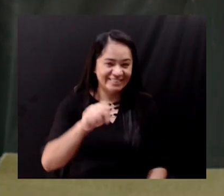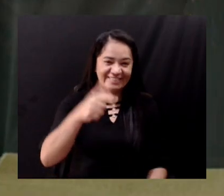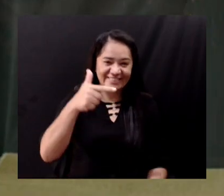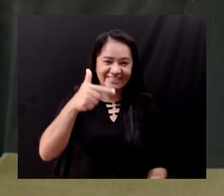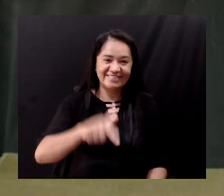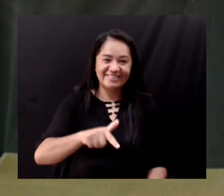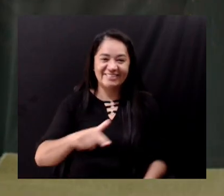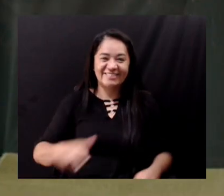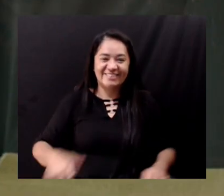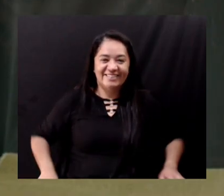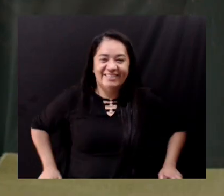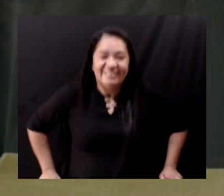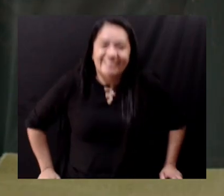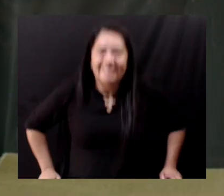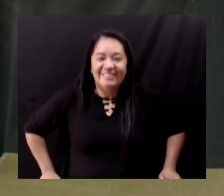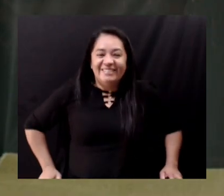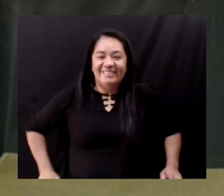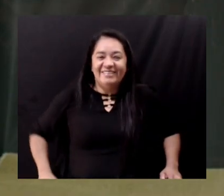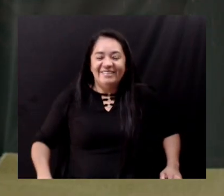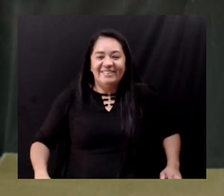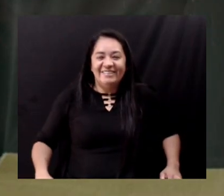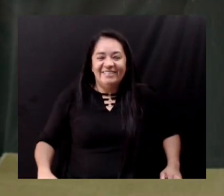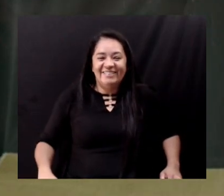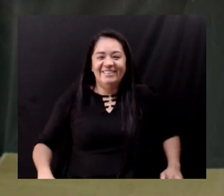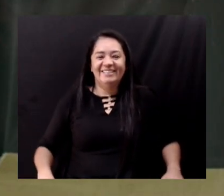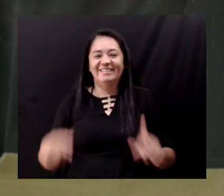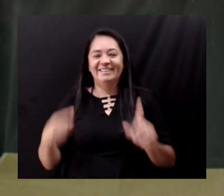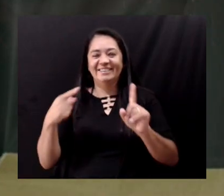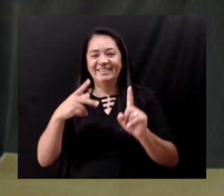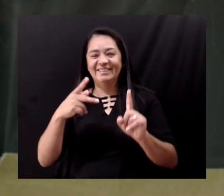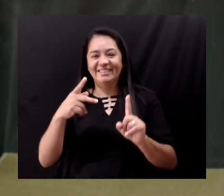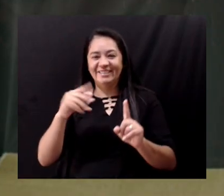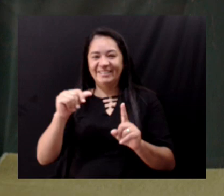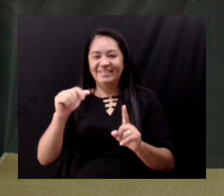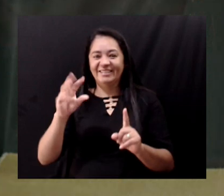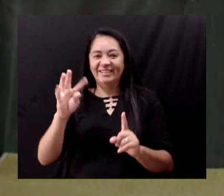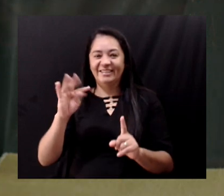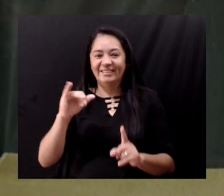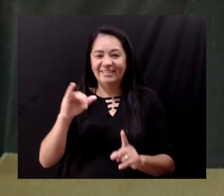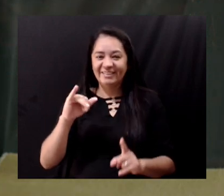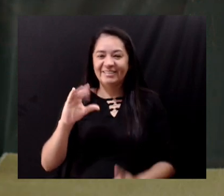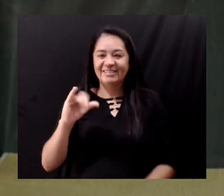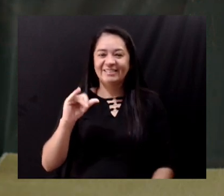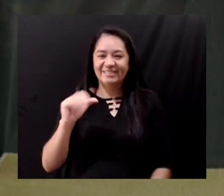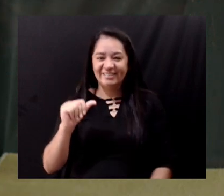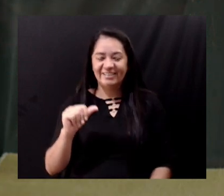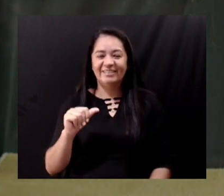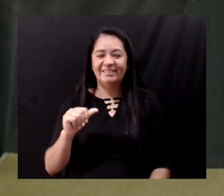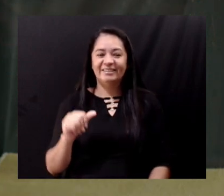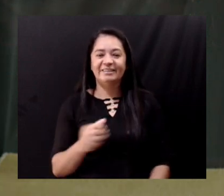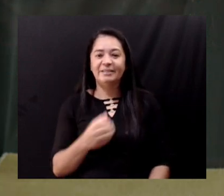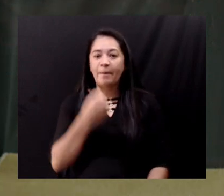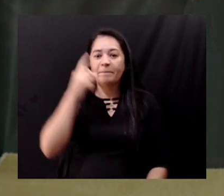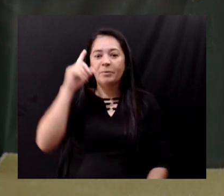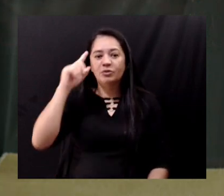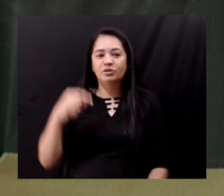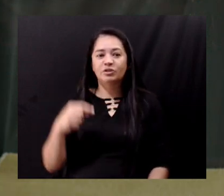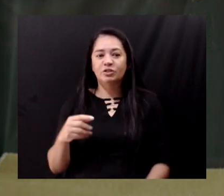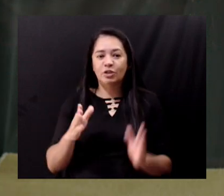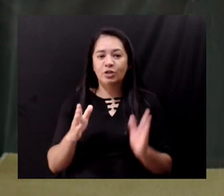tô salivando, vou fazer o quê? A Patrícia do Taquaral. Oi, Pati, tudo bem? Bom dia. Na pandemia, ganhei 18 quilos comendo